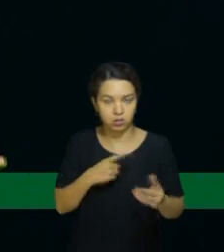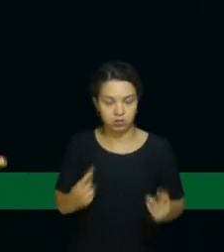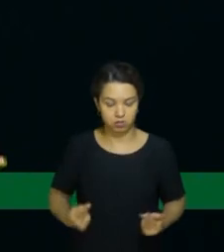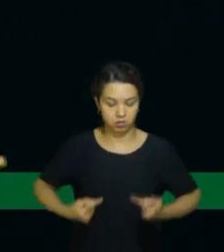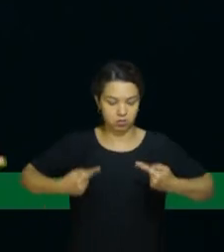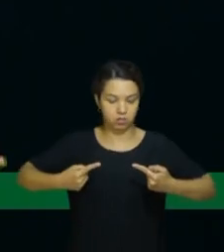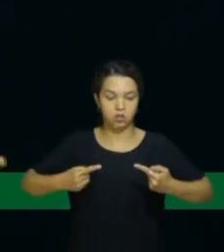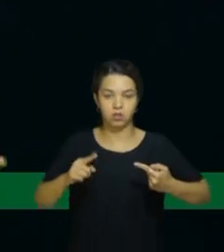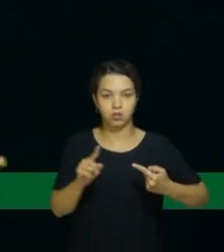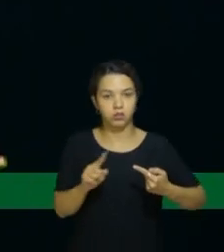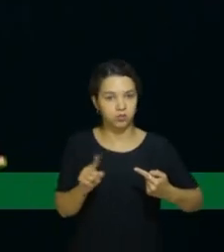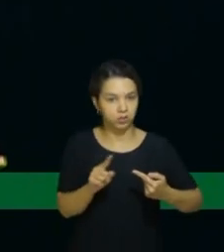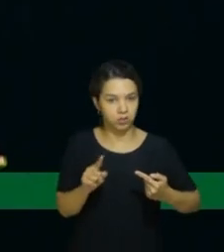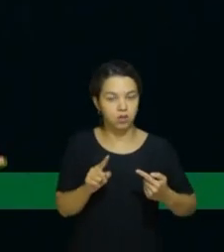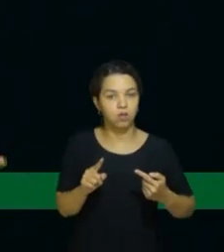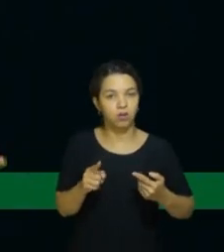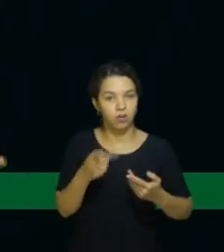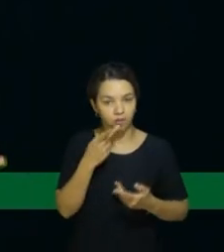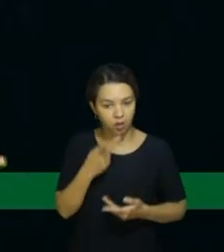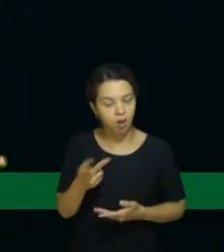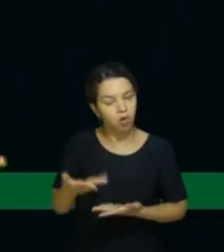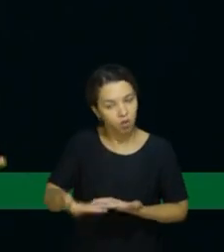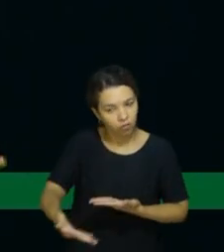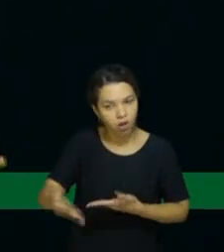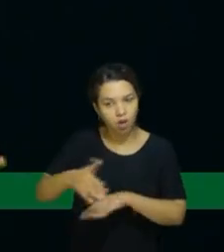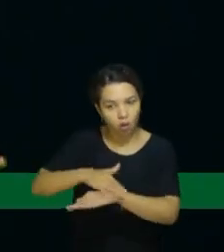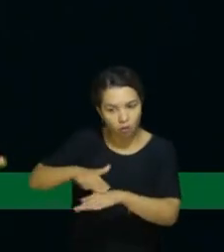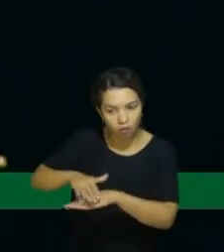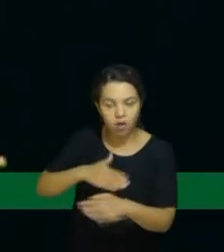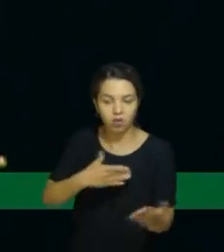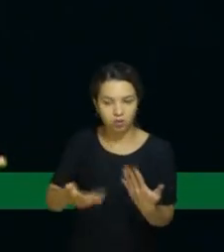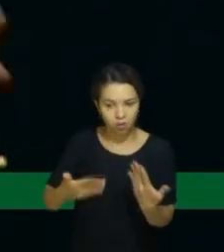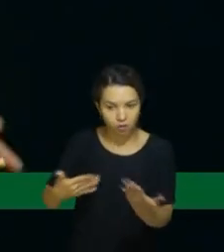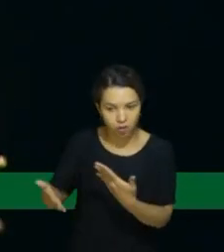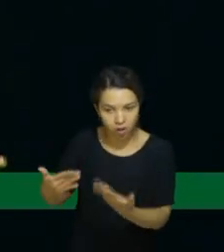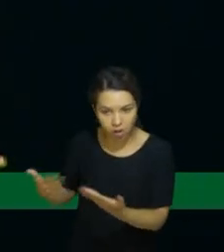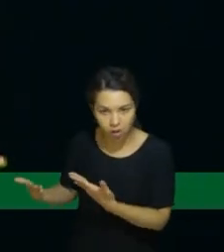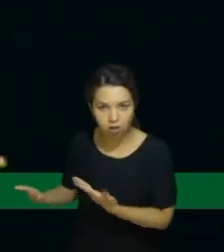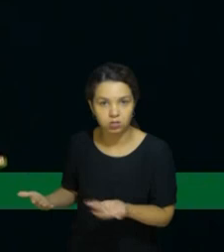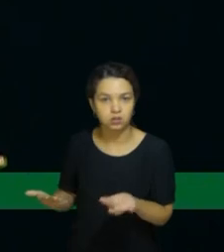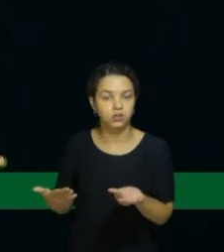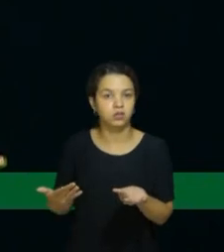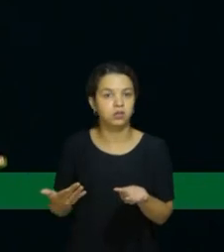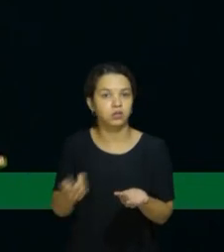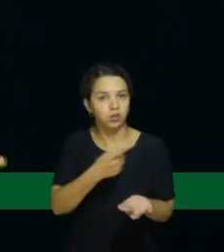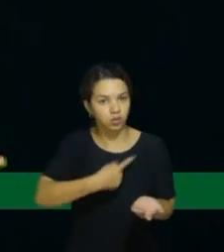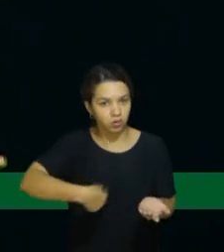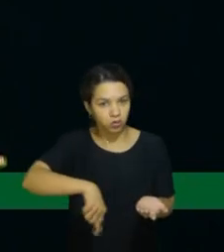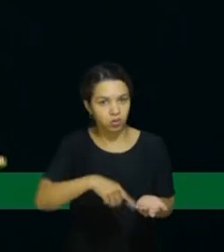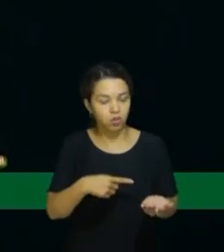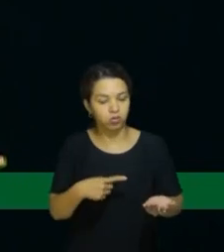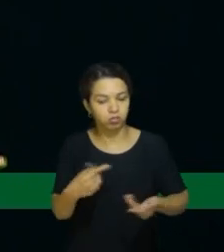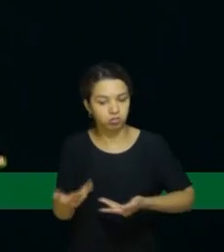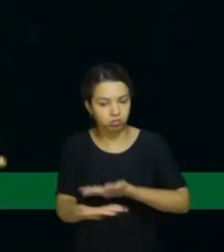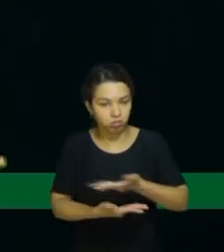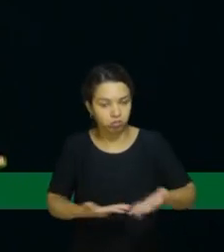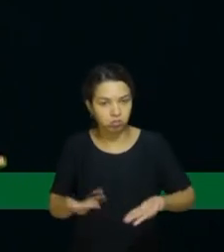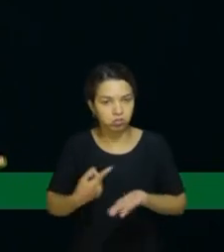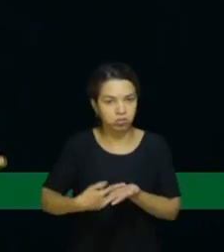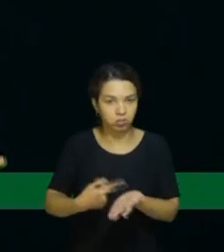ânimos Estão dizendo vamos conversar vamos dialogar vamos estabelecer um processo de negociação